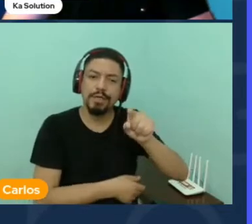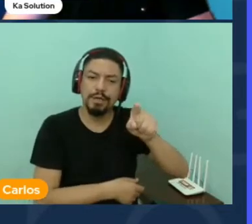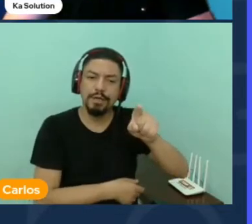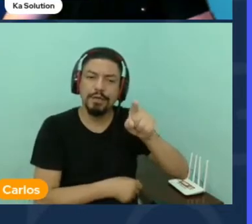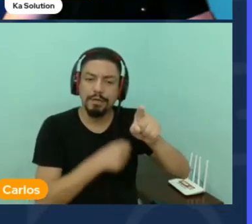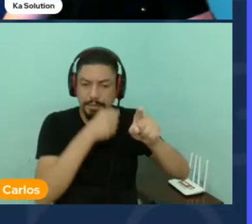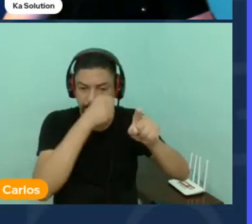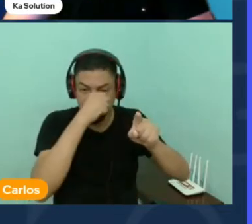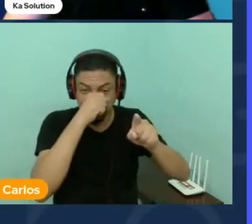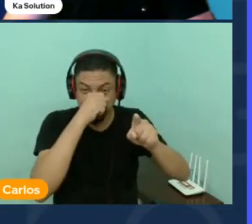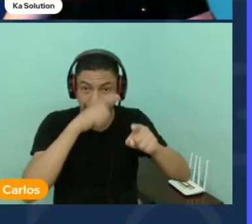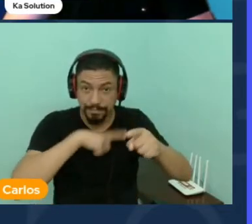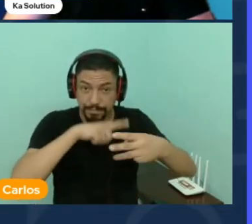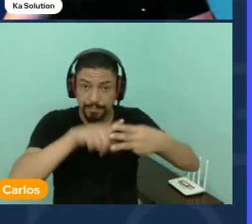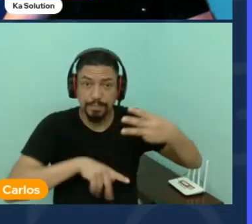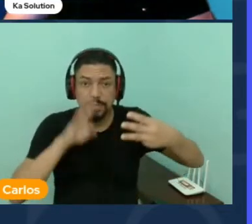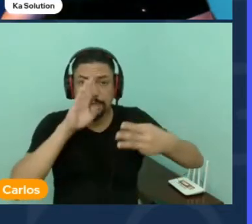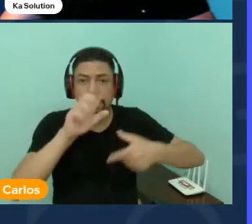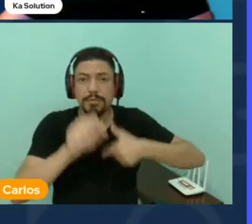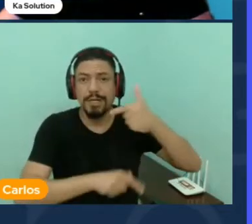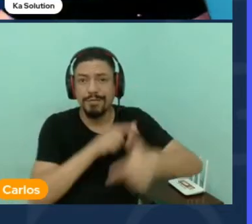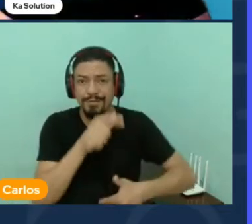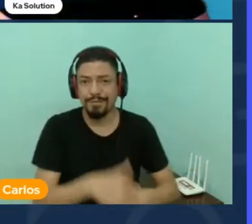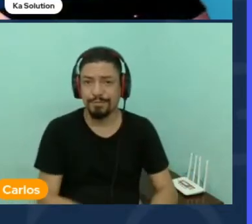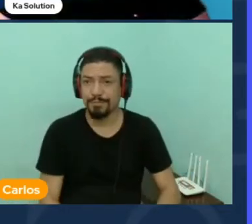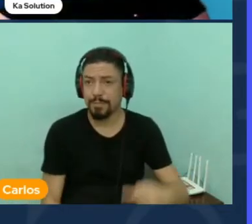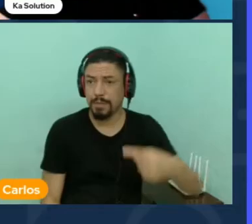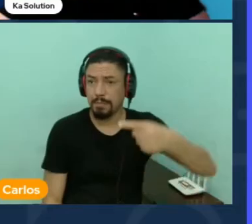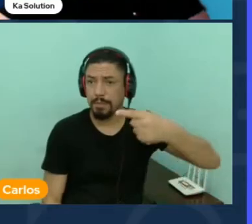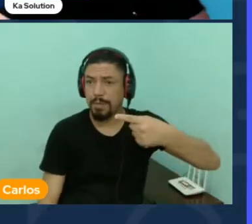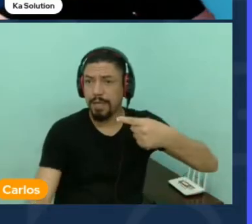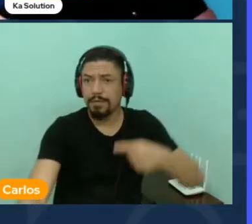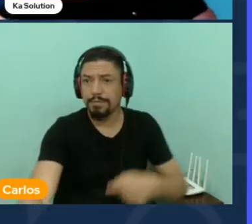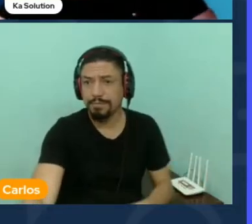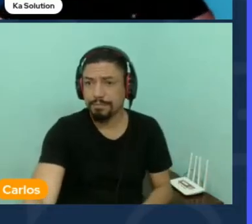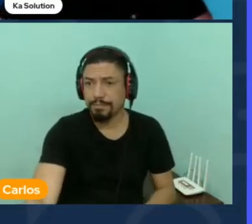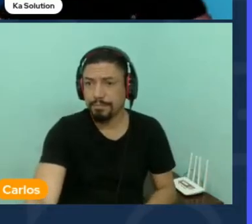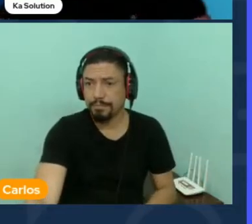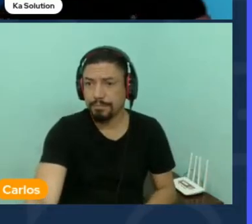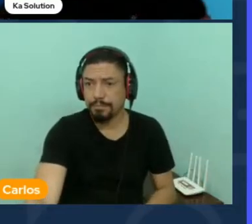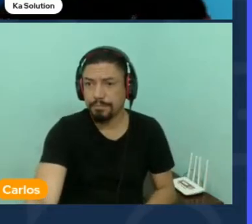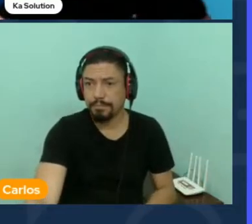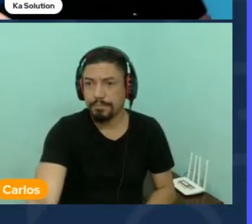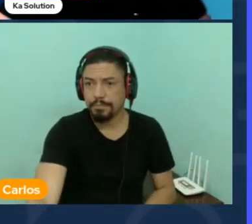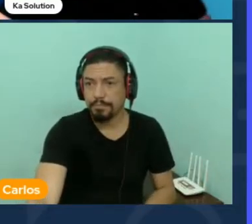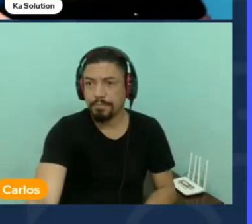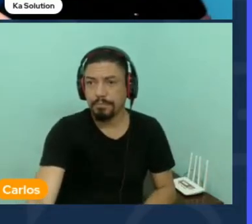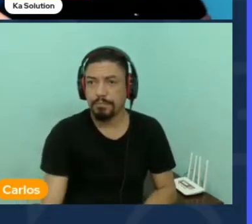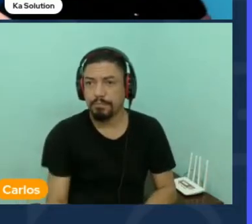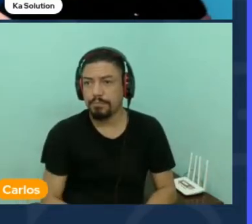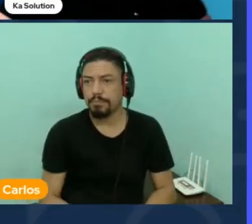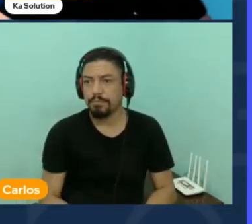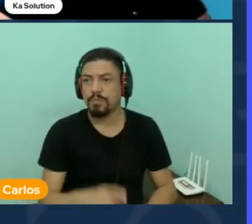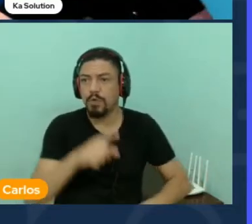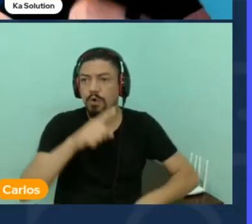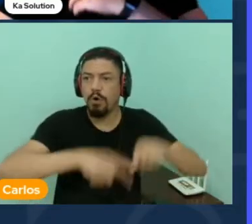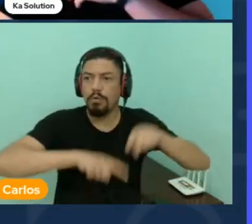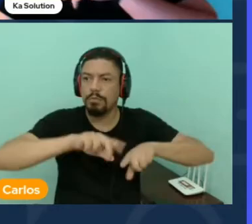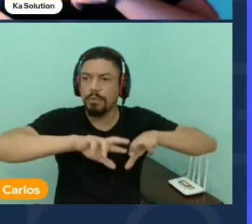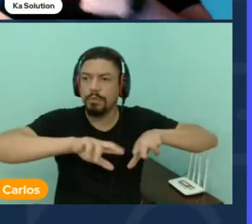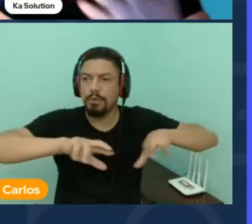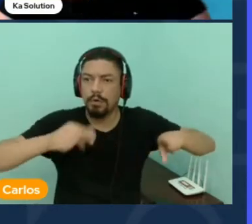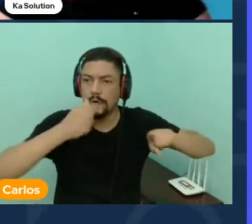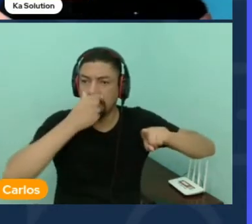3 principais serviços. Primeiro, armazenamento de objetos, que pode ser qualquer